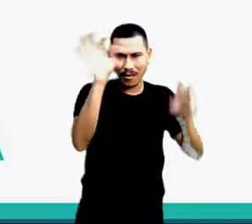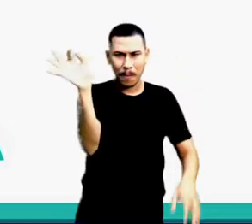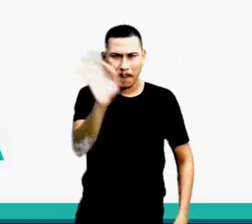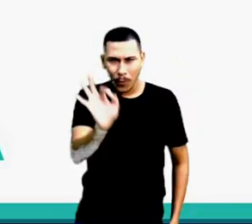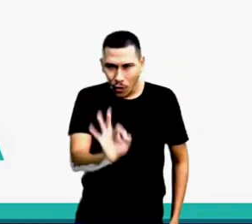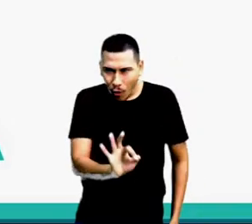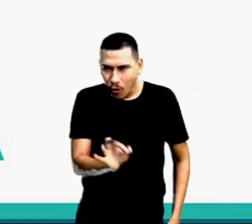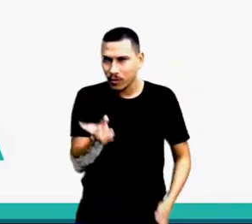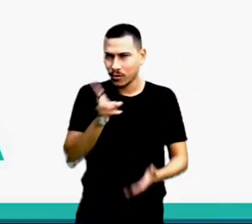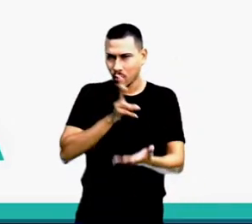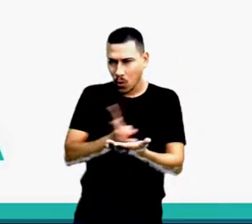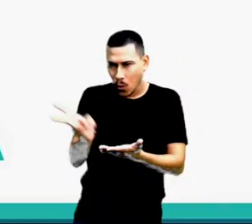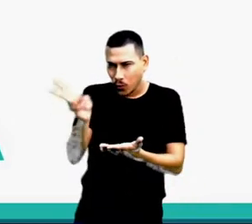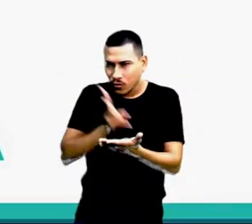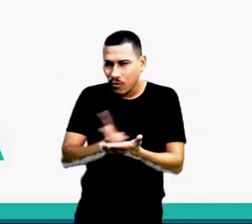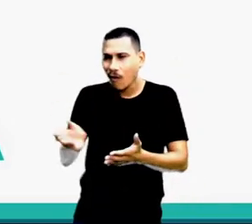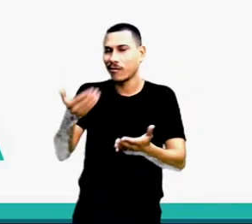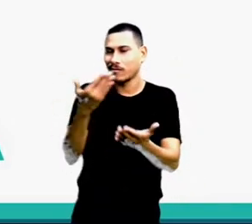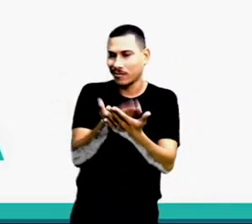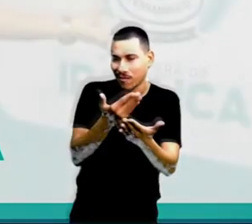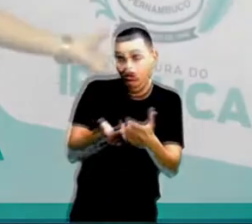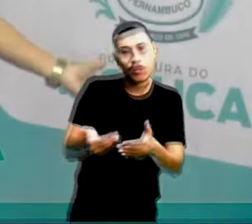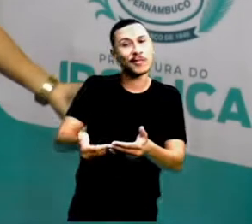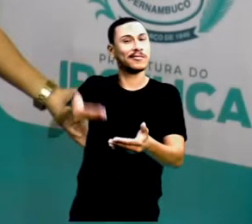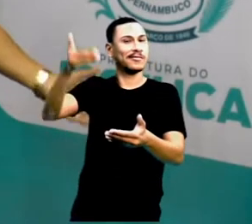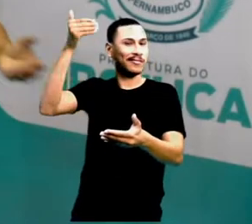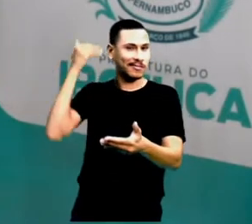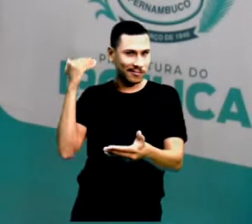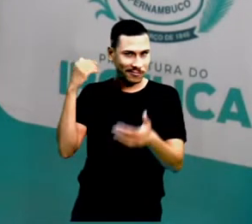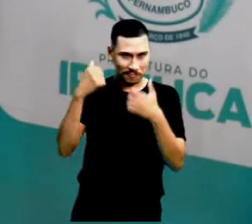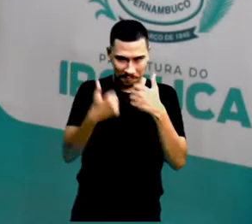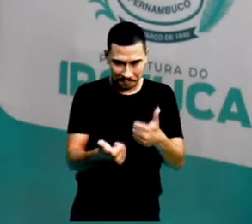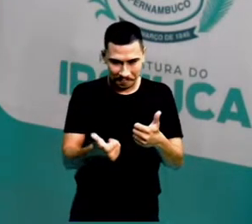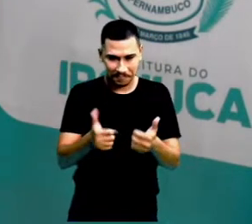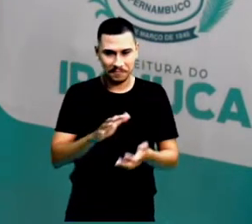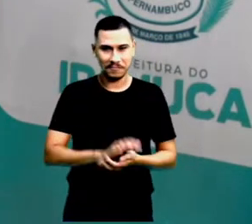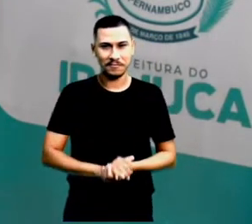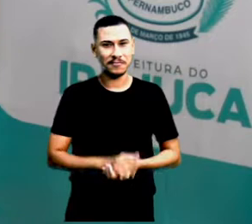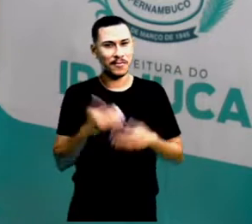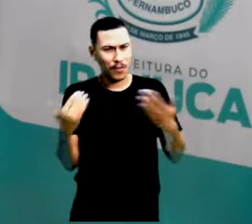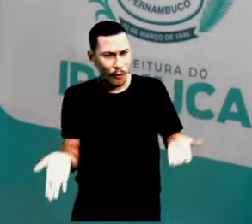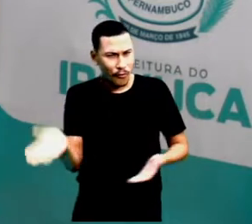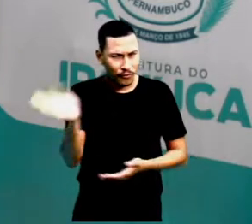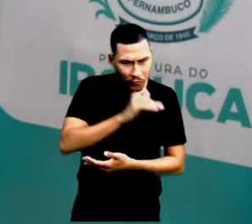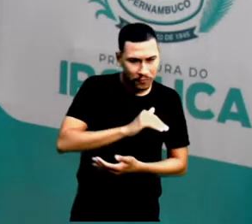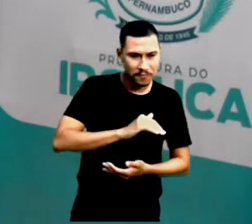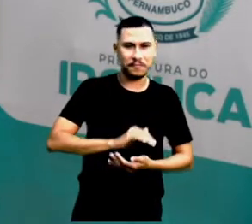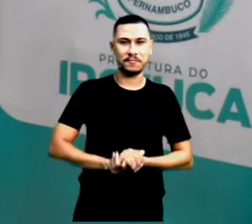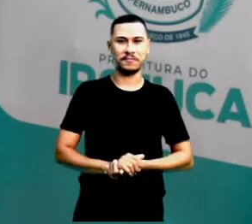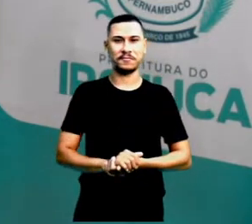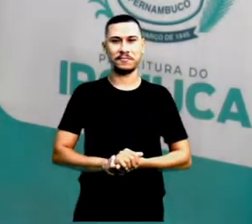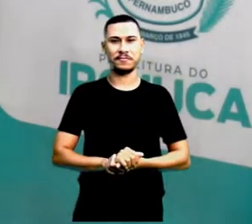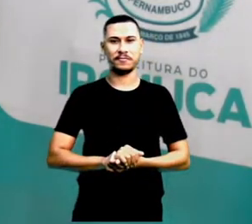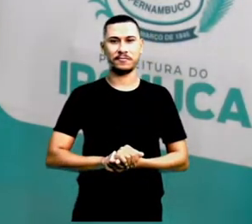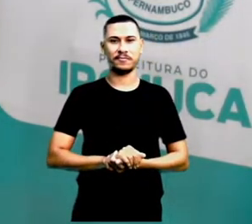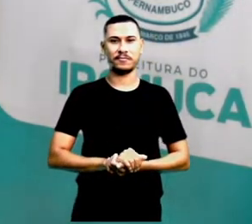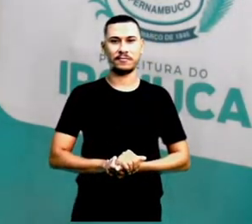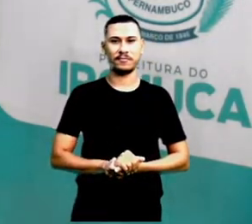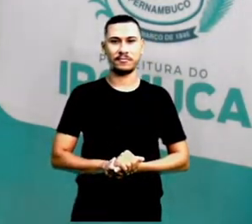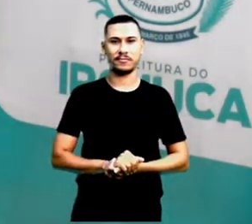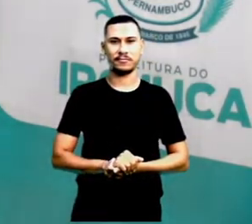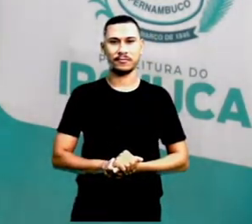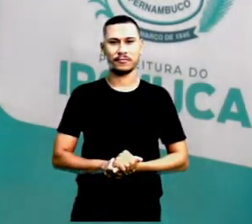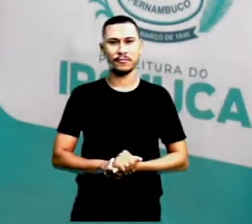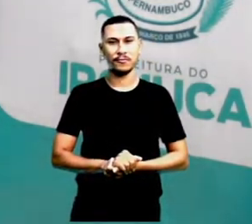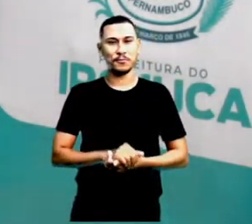porcentagem, continuação da aula anterior. Então, vem comigo. Olha aí.